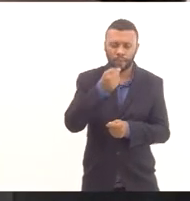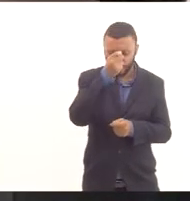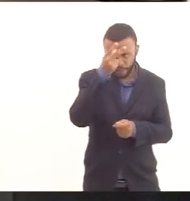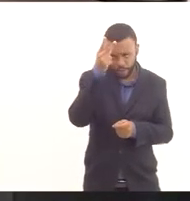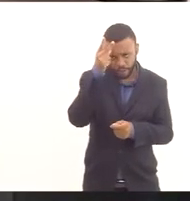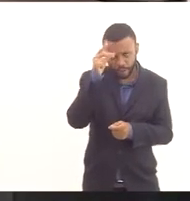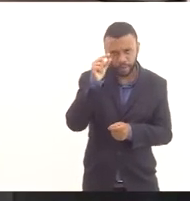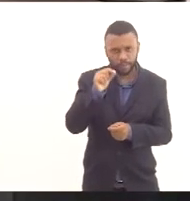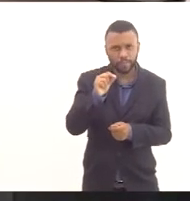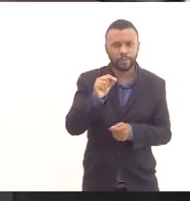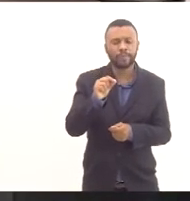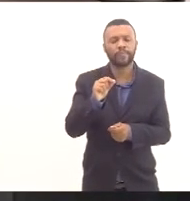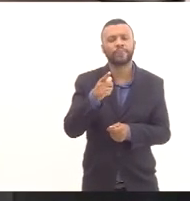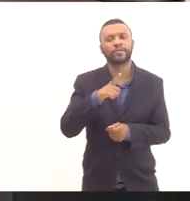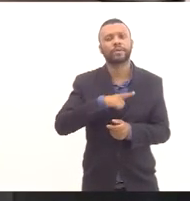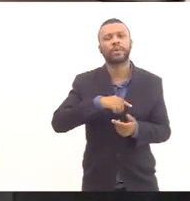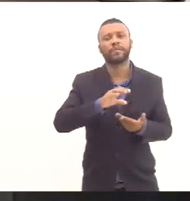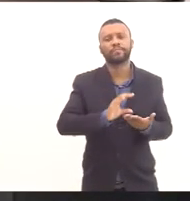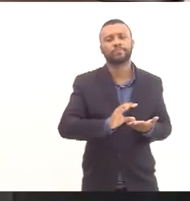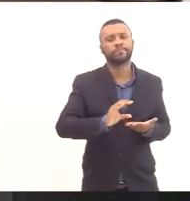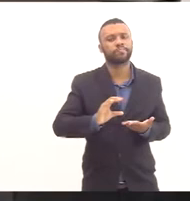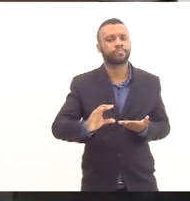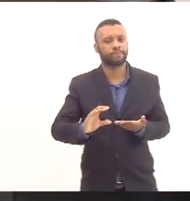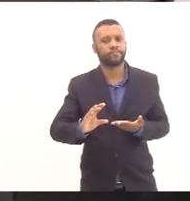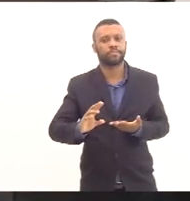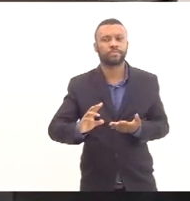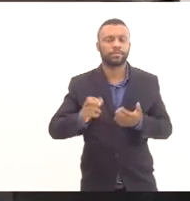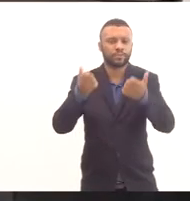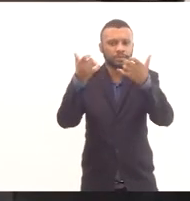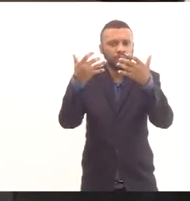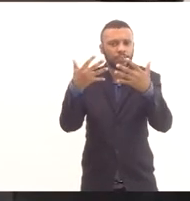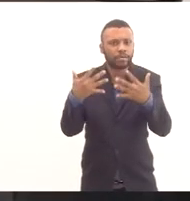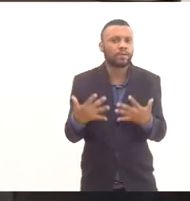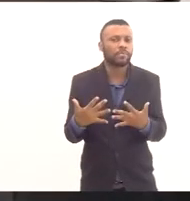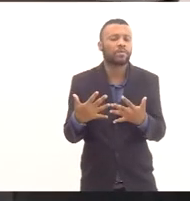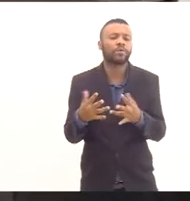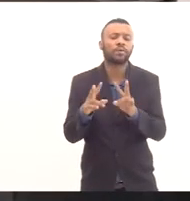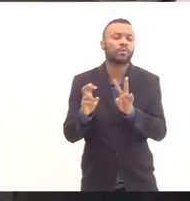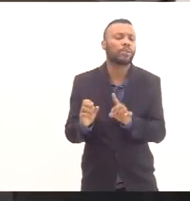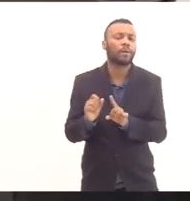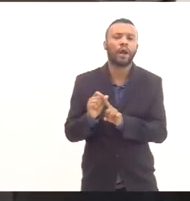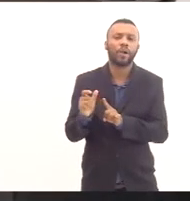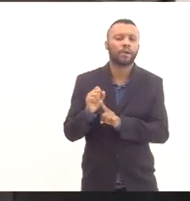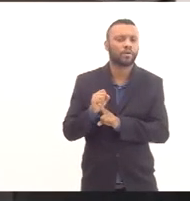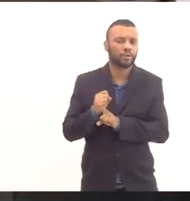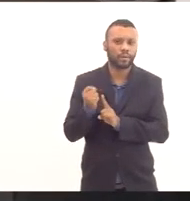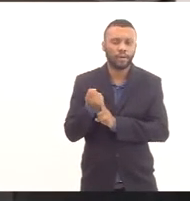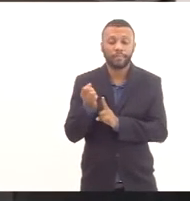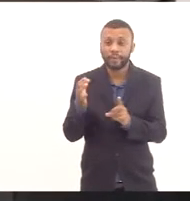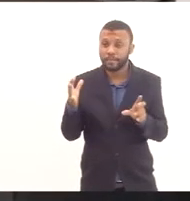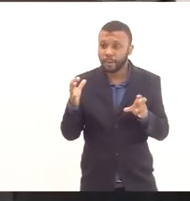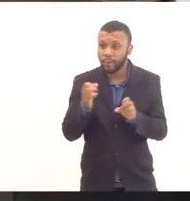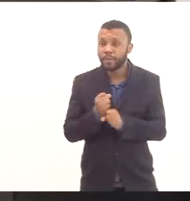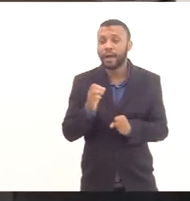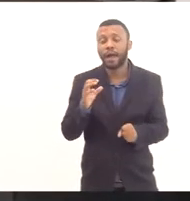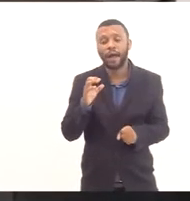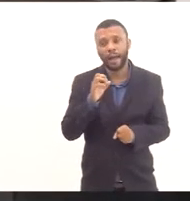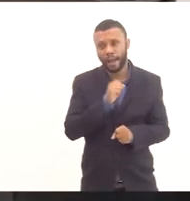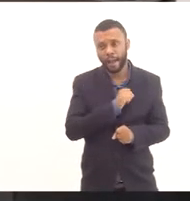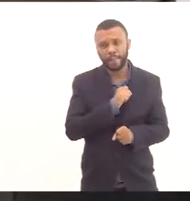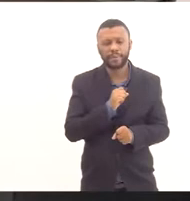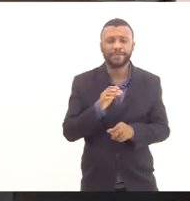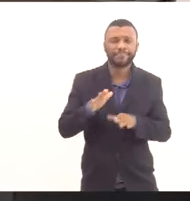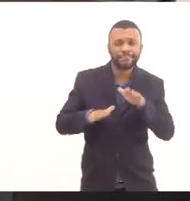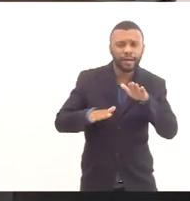município esteja aportando no que diz respeito a esses aluguéis sociais então a gente faz uma conta rápida aqui na uma conta sem